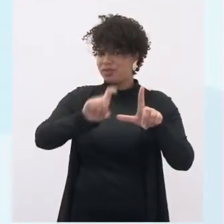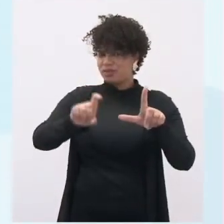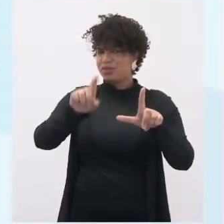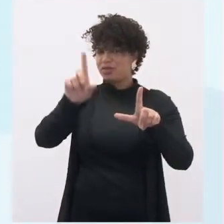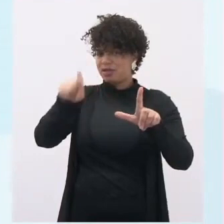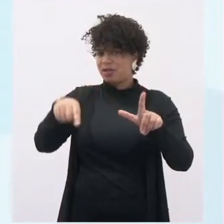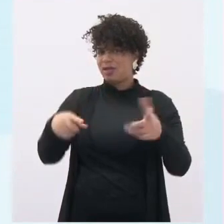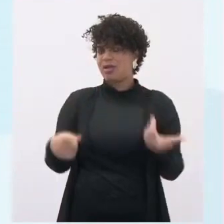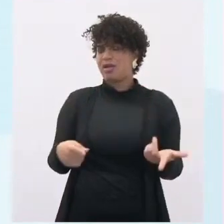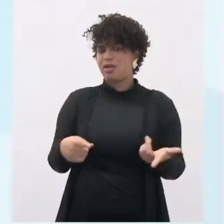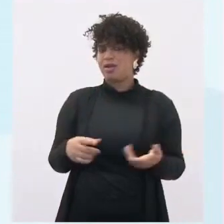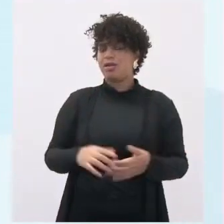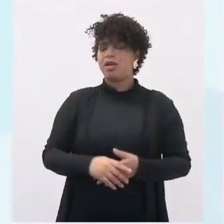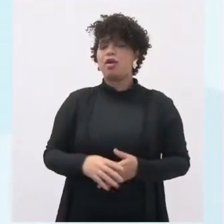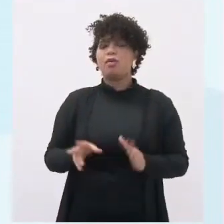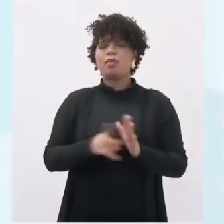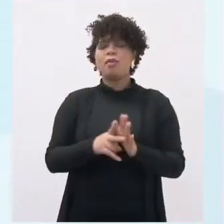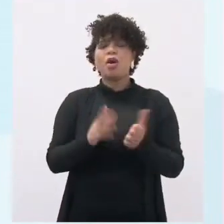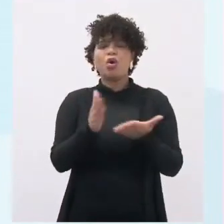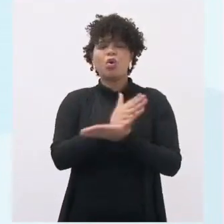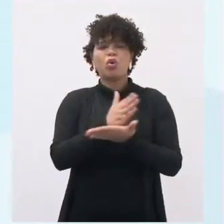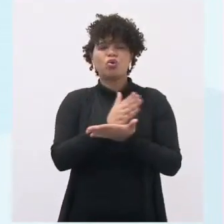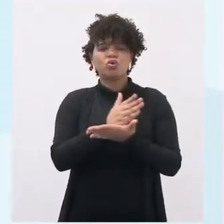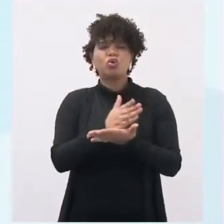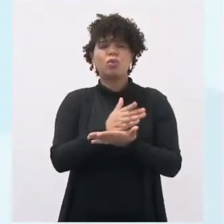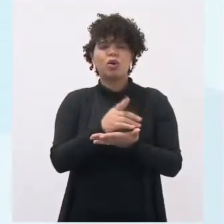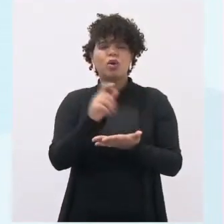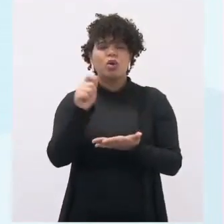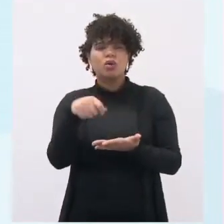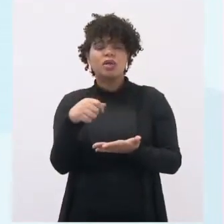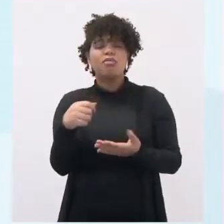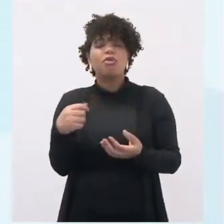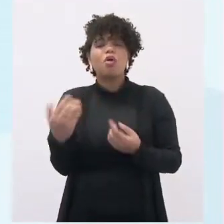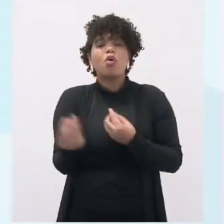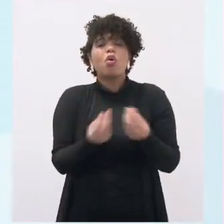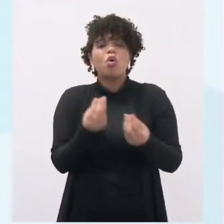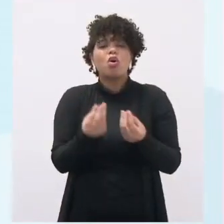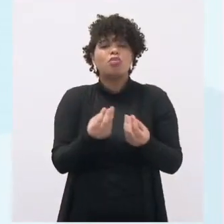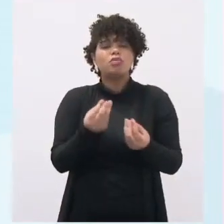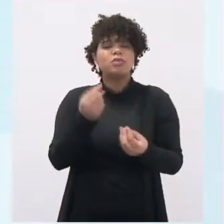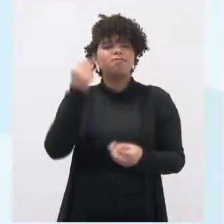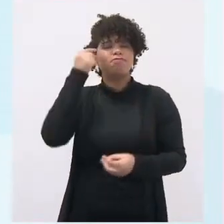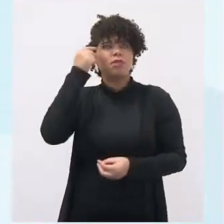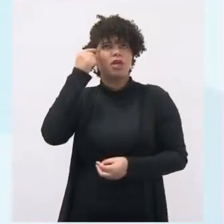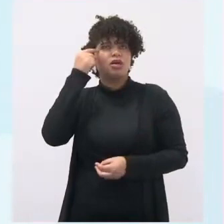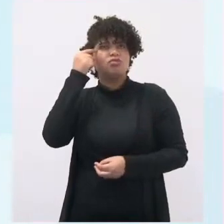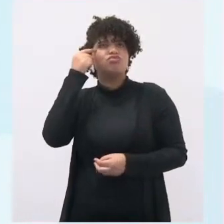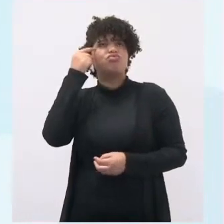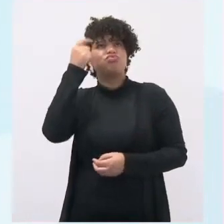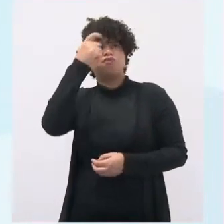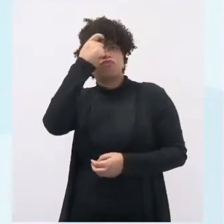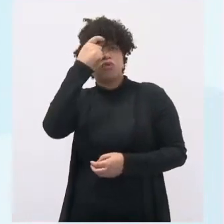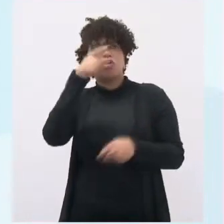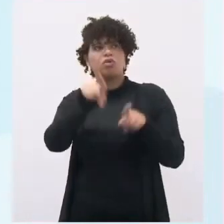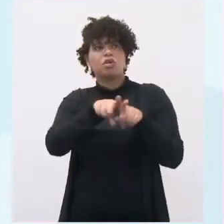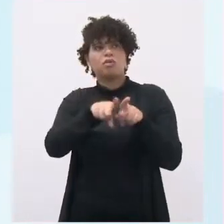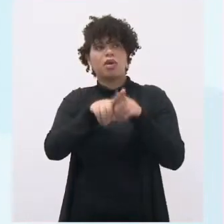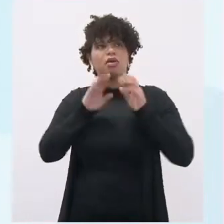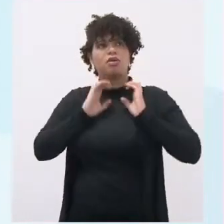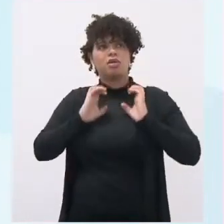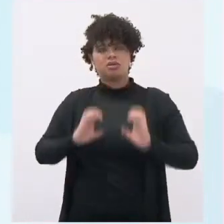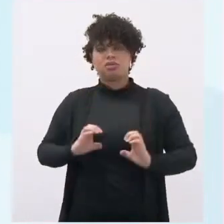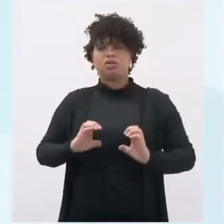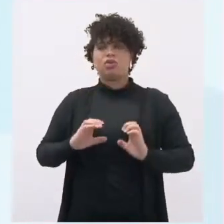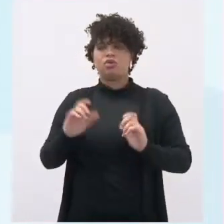de utilizar essas tecnologias digitais, também utilizá-las de formas conscientes, de forma éticas e também que contribuam